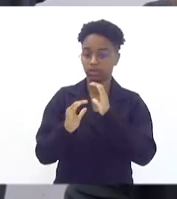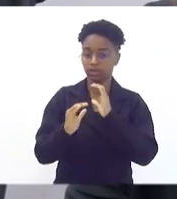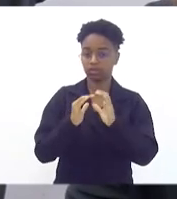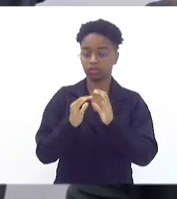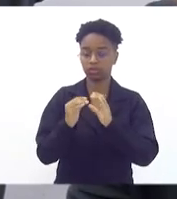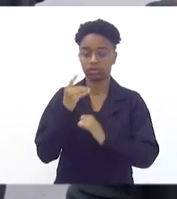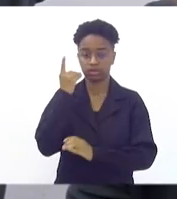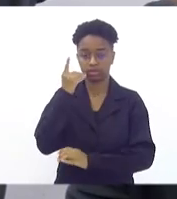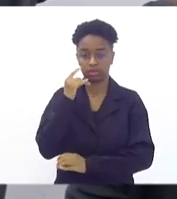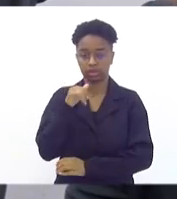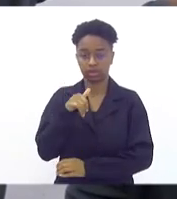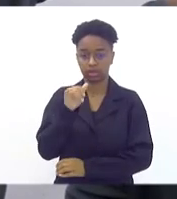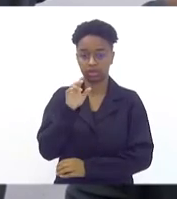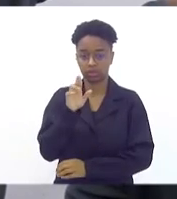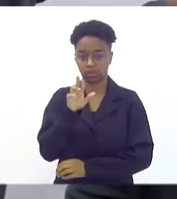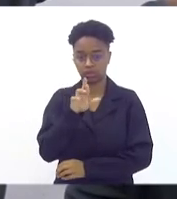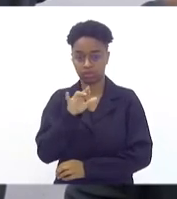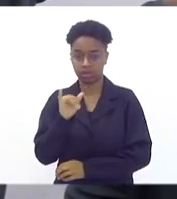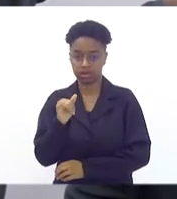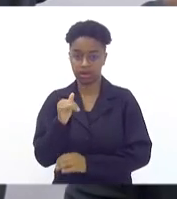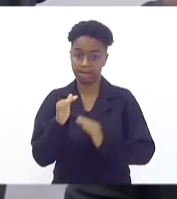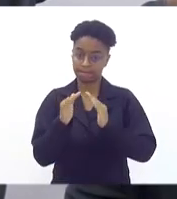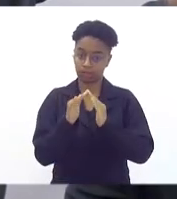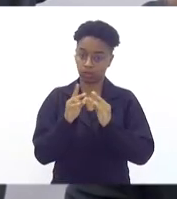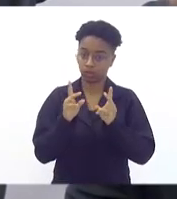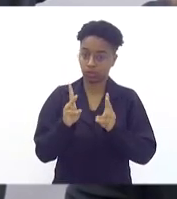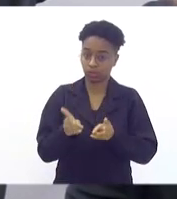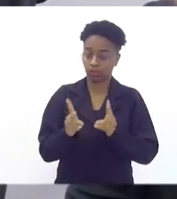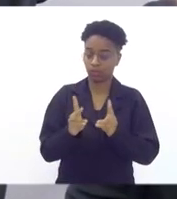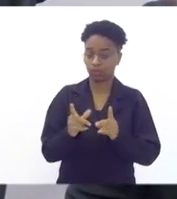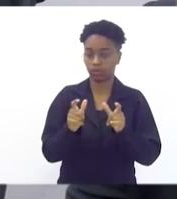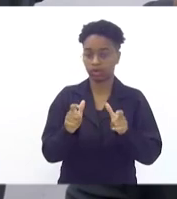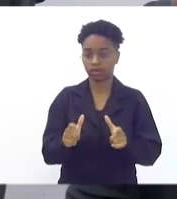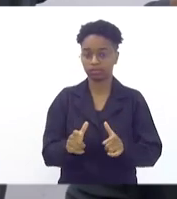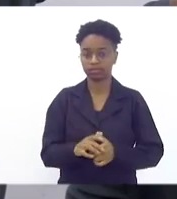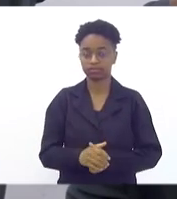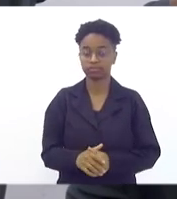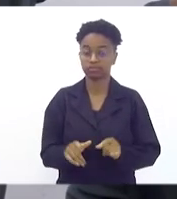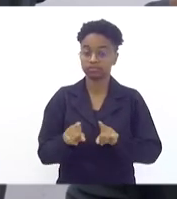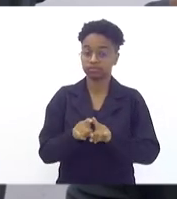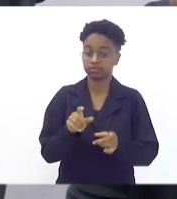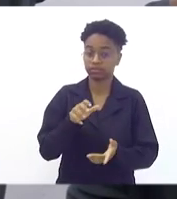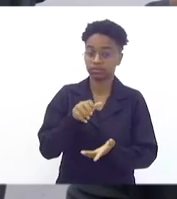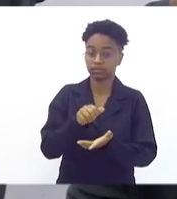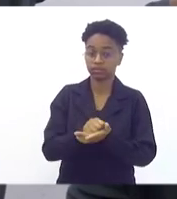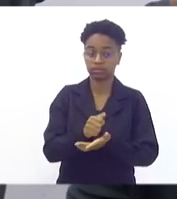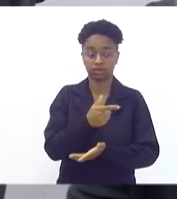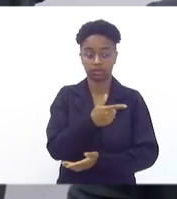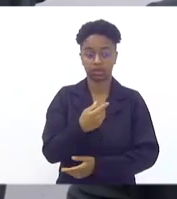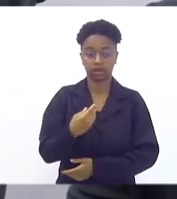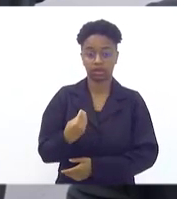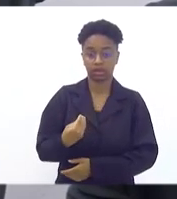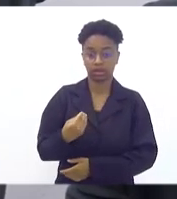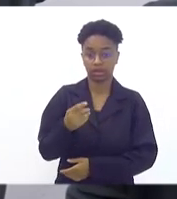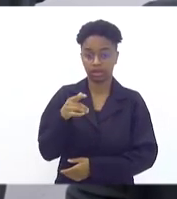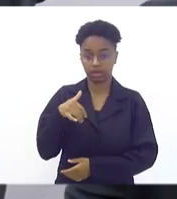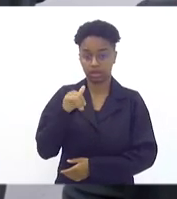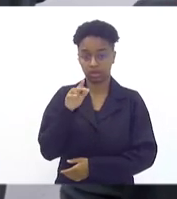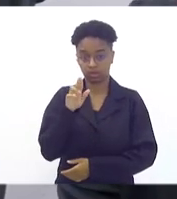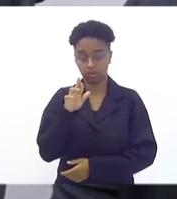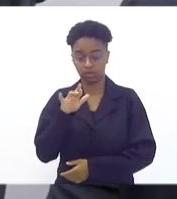Yuri seu conterrâneo Yuri Moura dizendo que registrar aquele não está presente membro